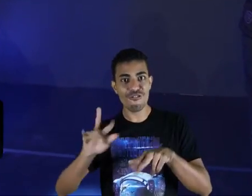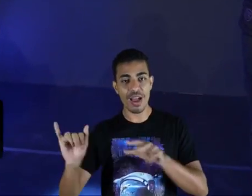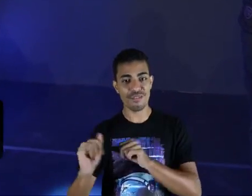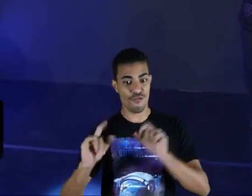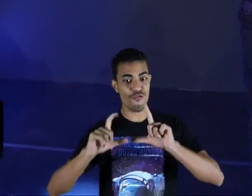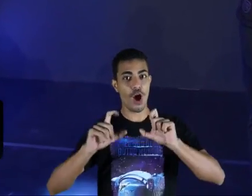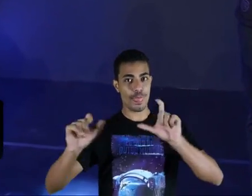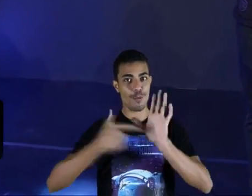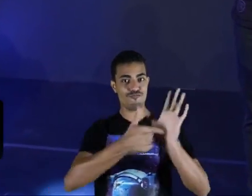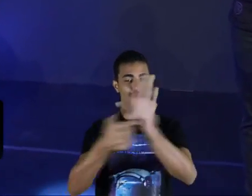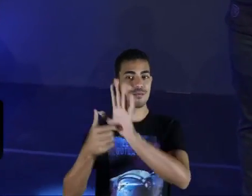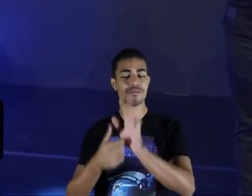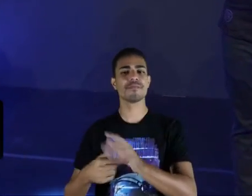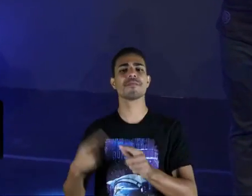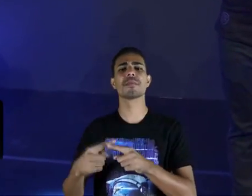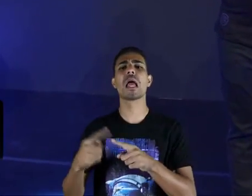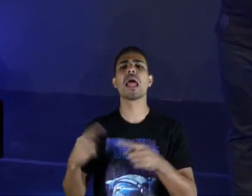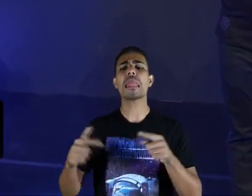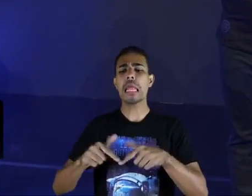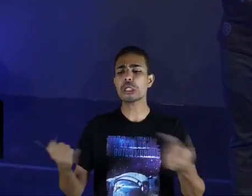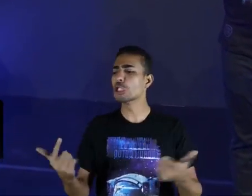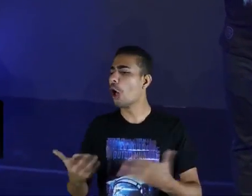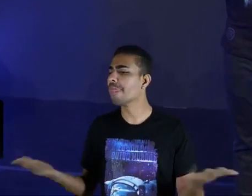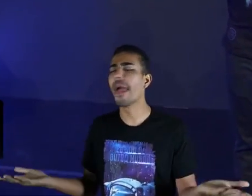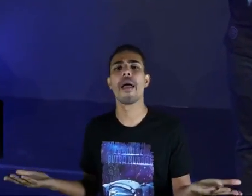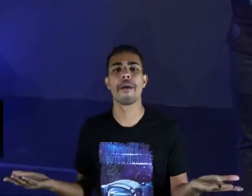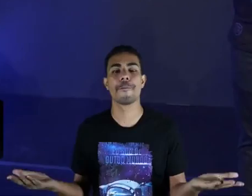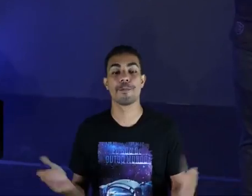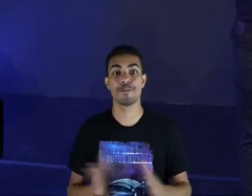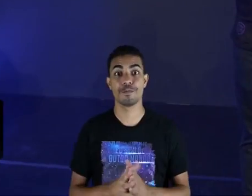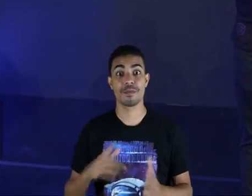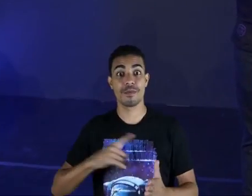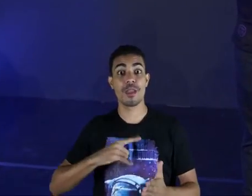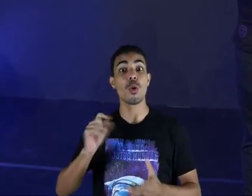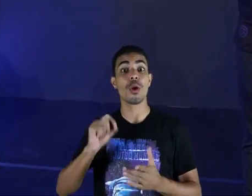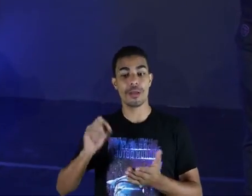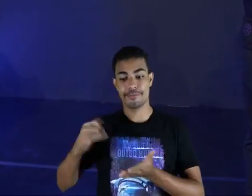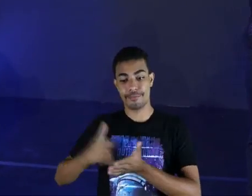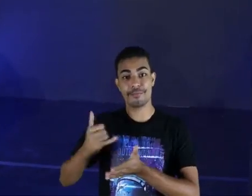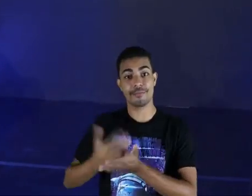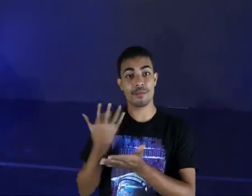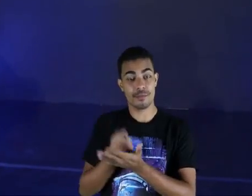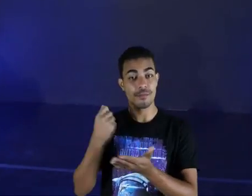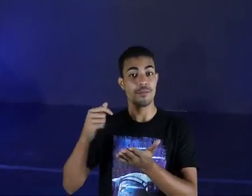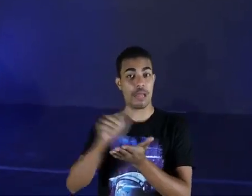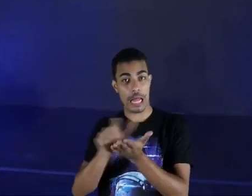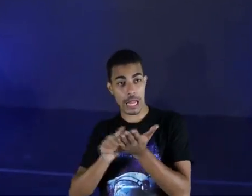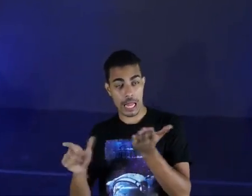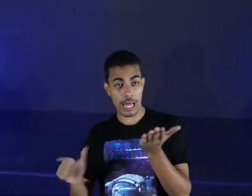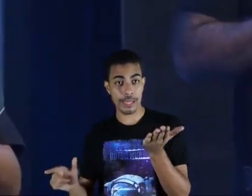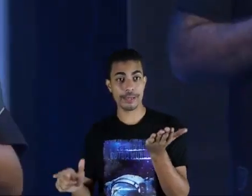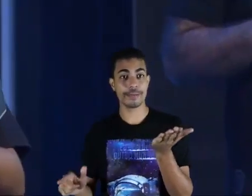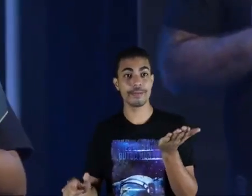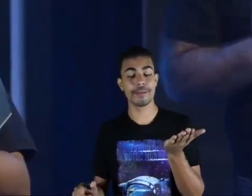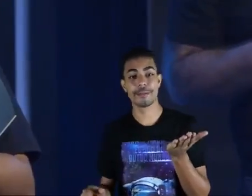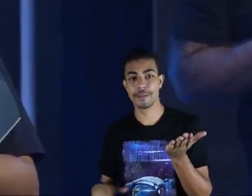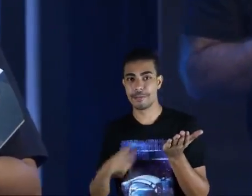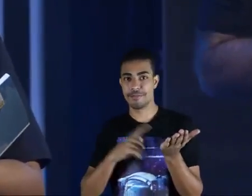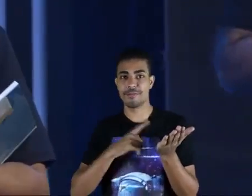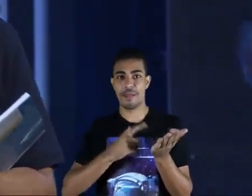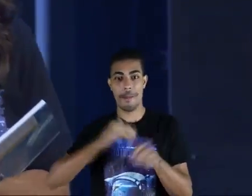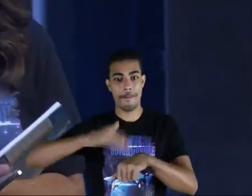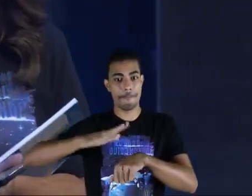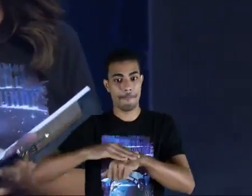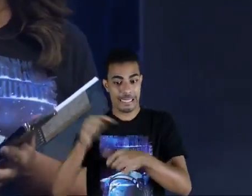sorteio, Lígia, por que o pastor Ronaldo trouxe isso aqui? Olha só, assinatura. Temos também, vou vir para cá, ó, para mostrar com mais detalhes